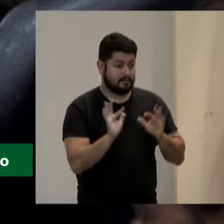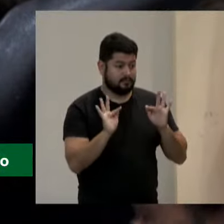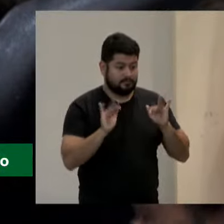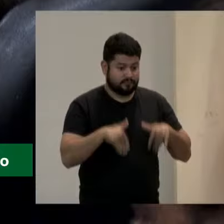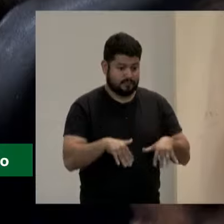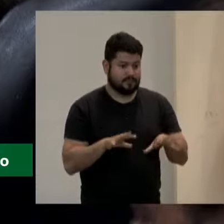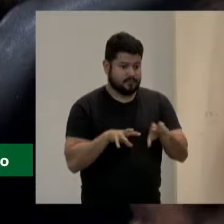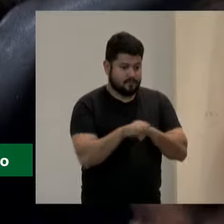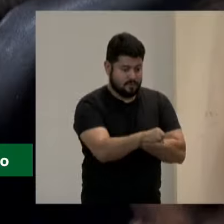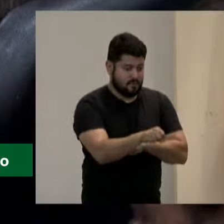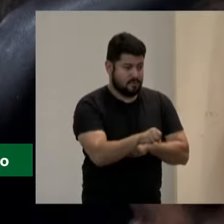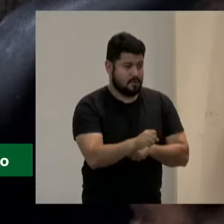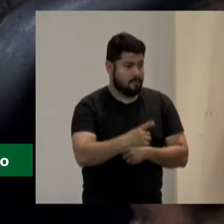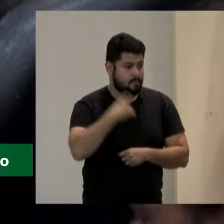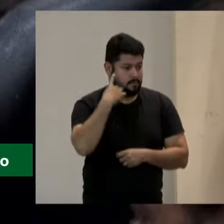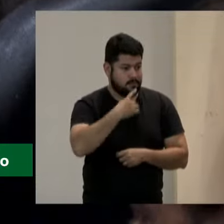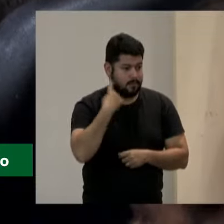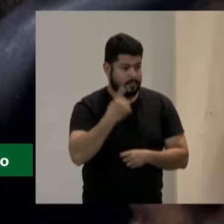direito. Como você chama?